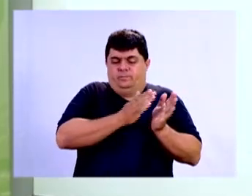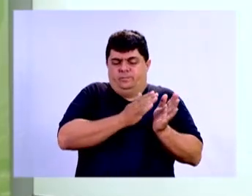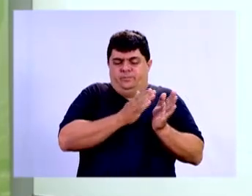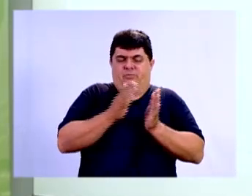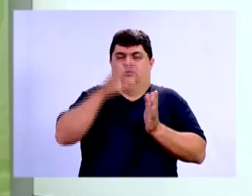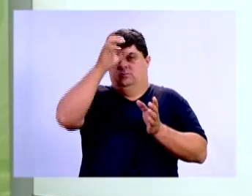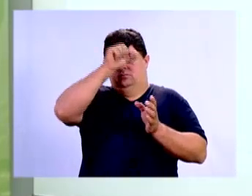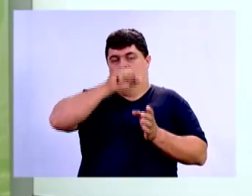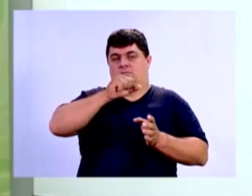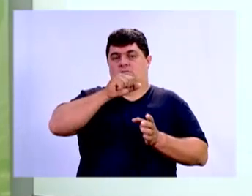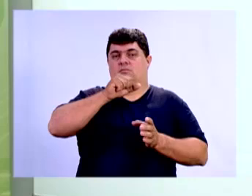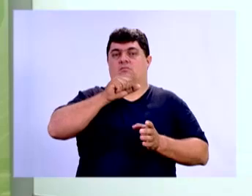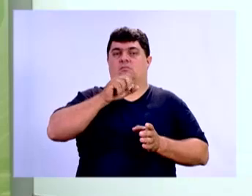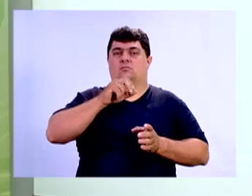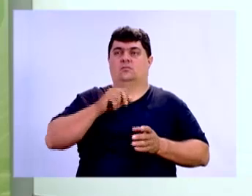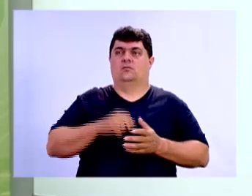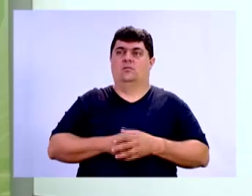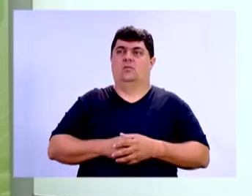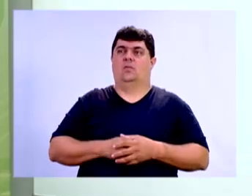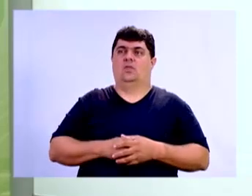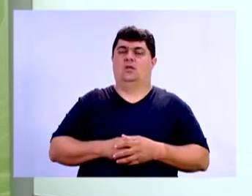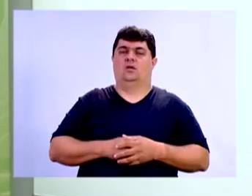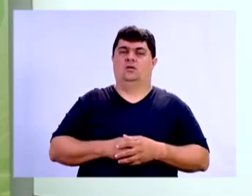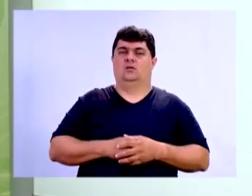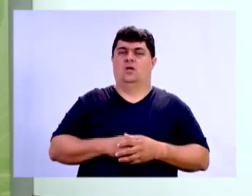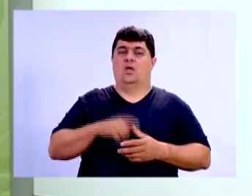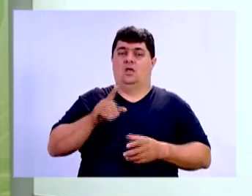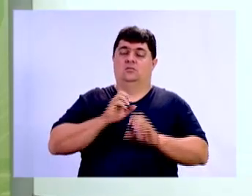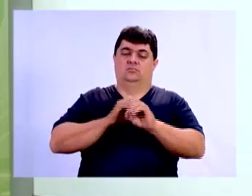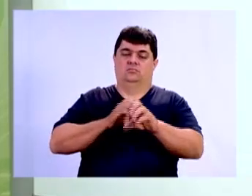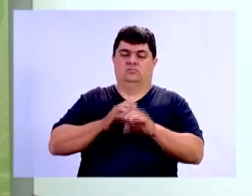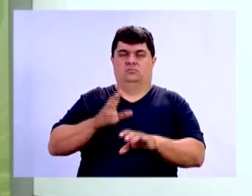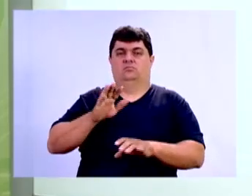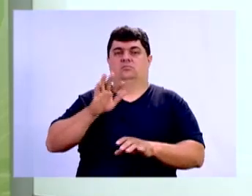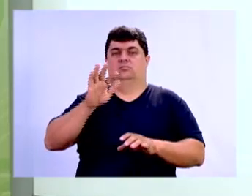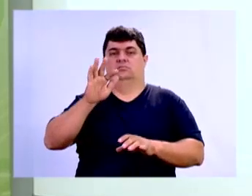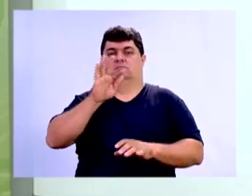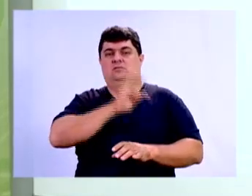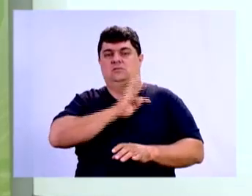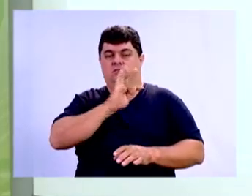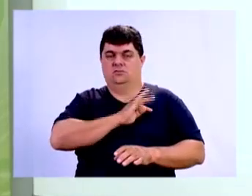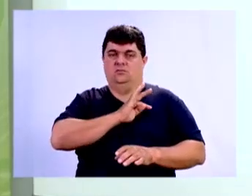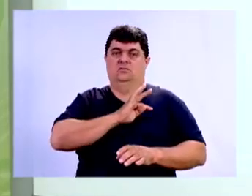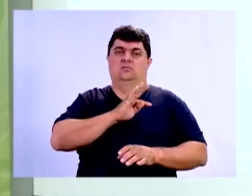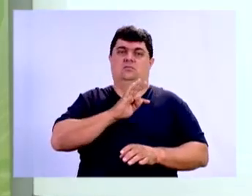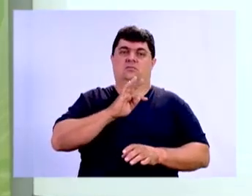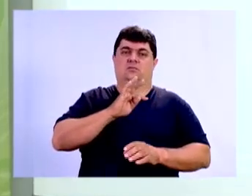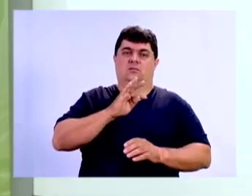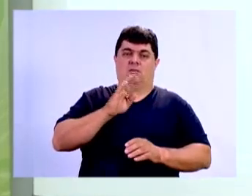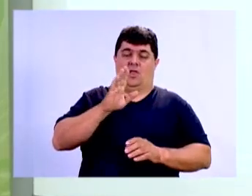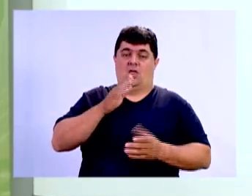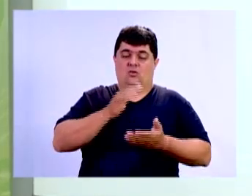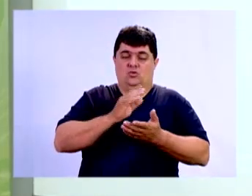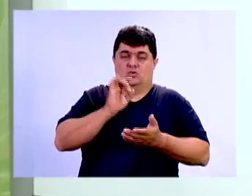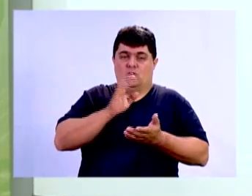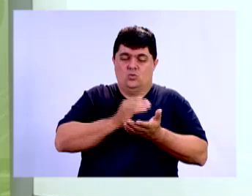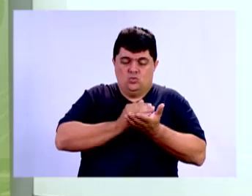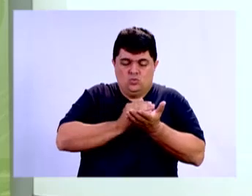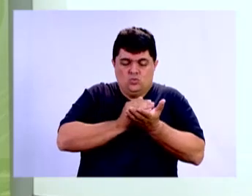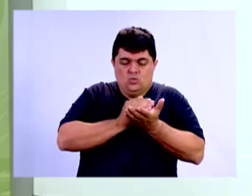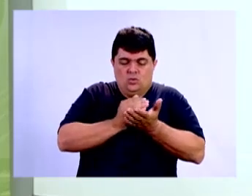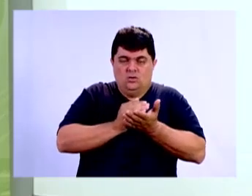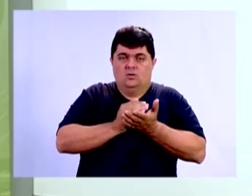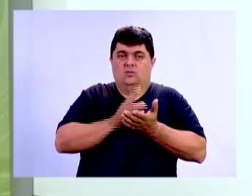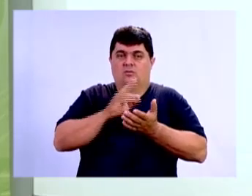aprendizado. Né? Vocês estão aí no ensino técnico ainda. Fatalmente, esse embrião que a gente está passando aqui para